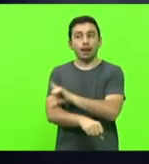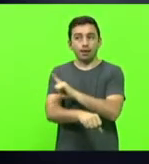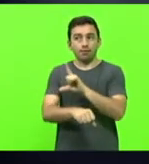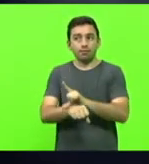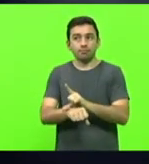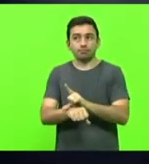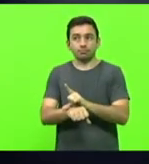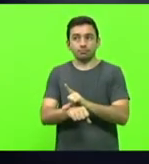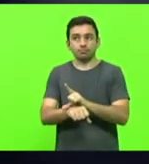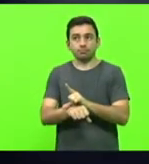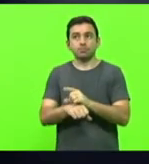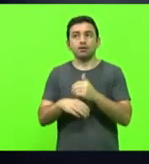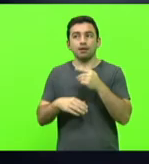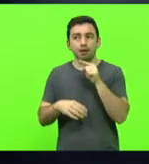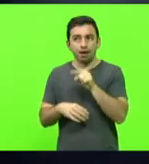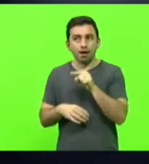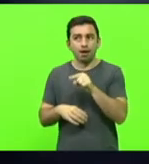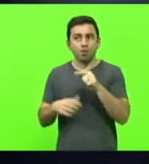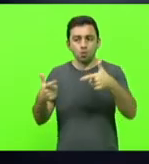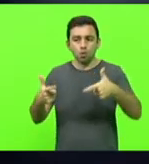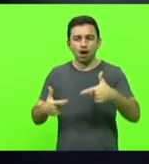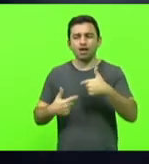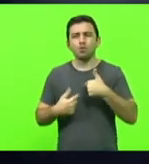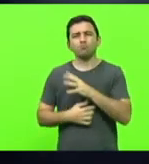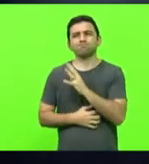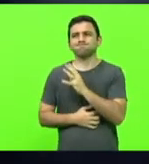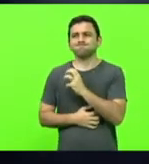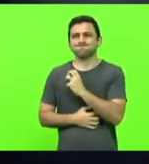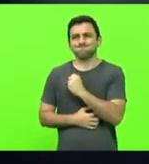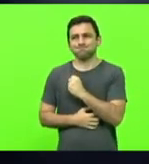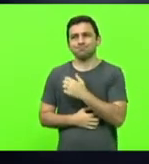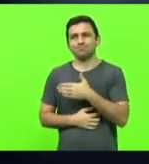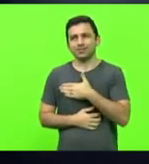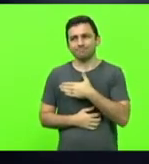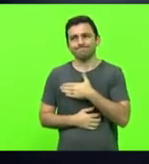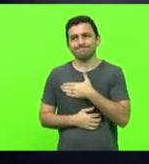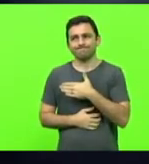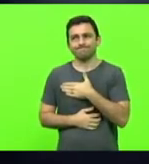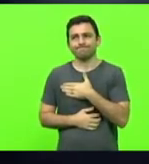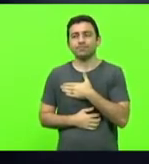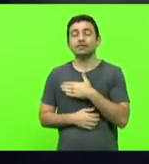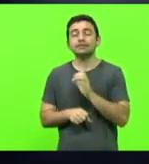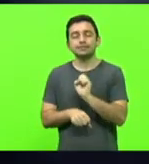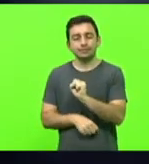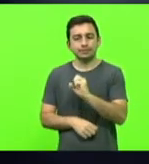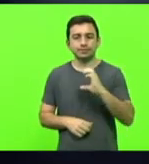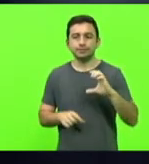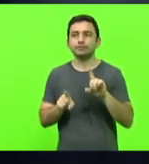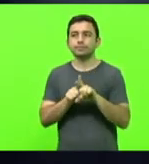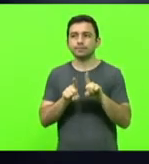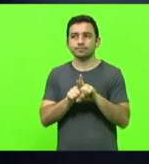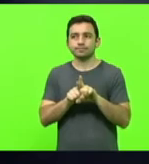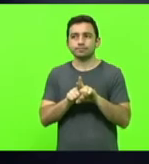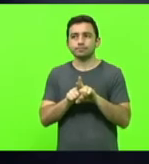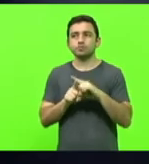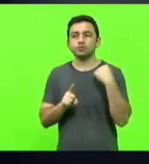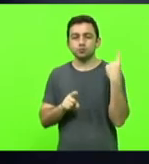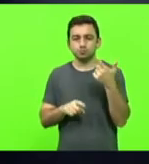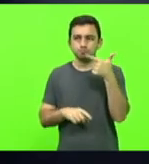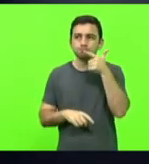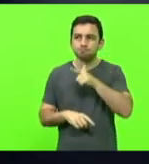que é a terra que eu tanto amo, minha região, que eu sou apaixonado por ela e por Santa Catarina, nós conseguimos, então,